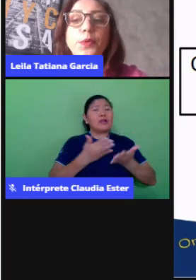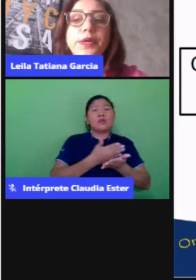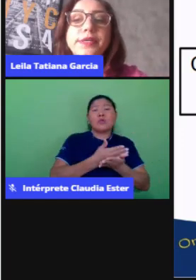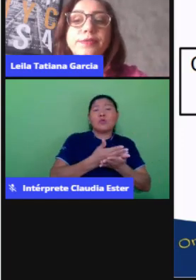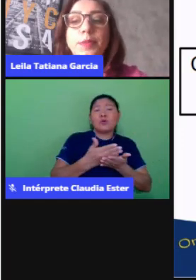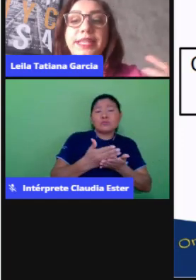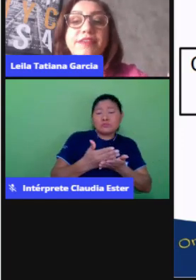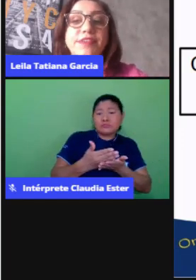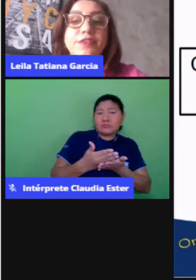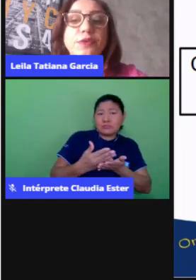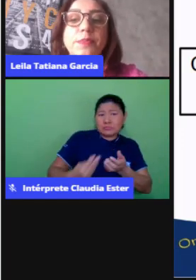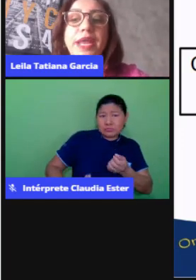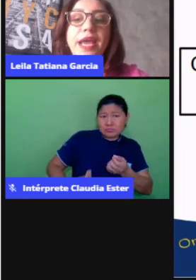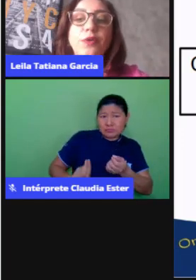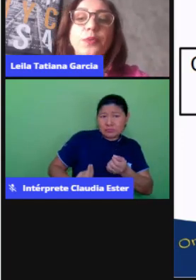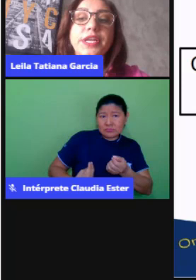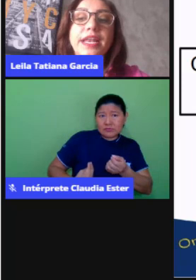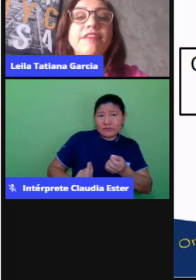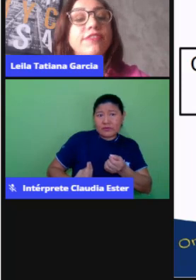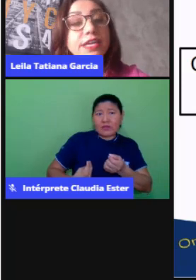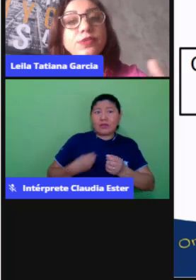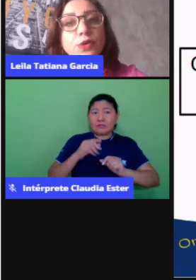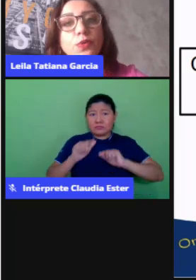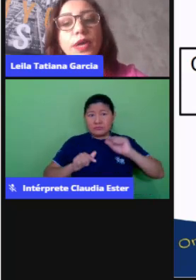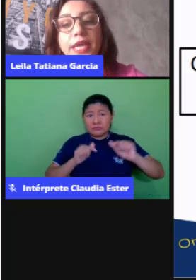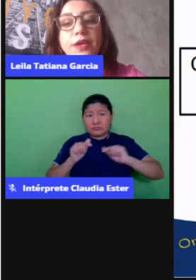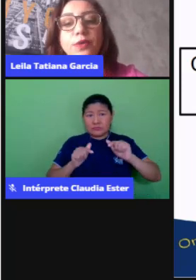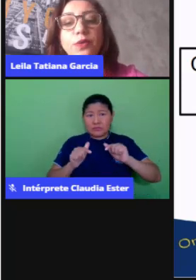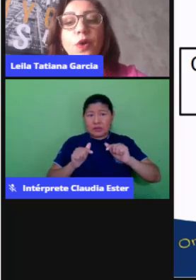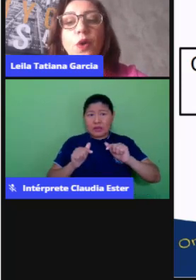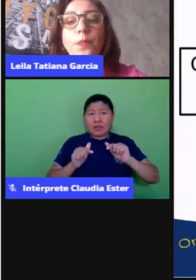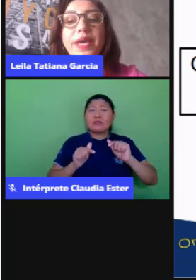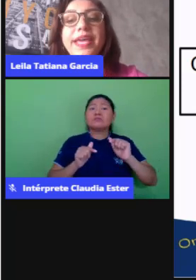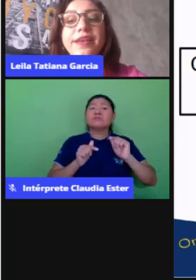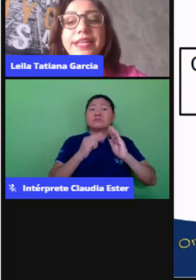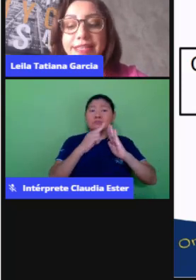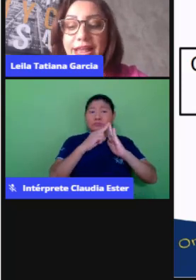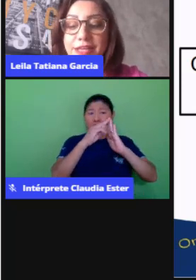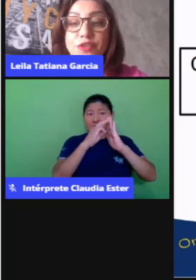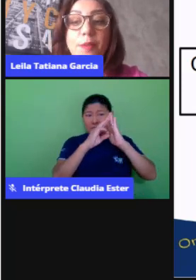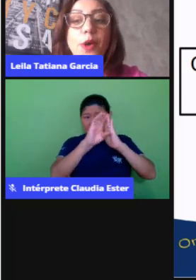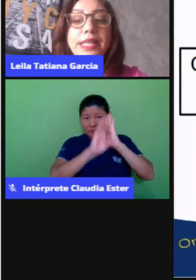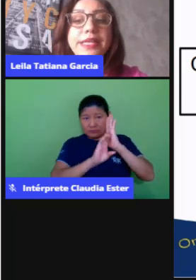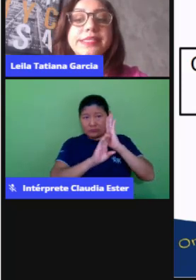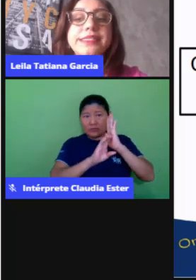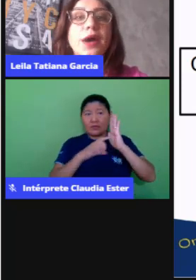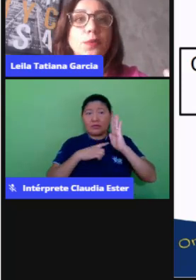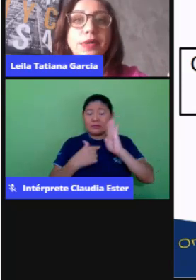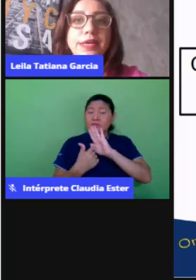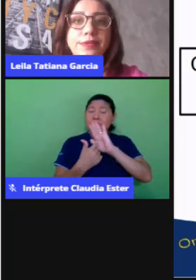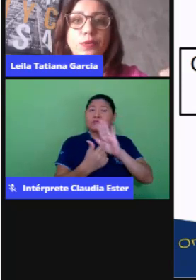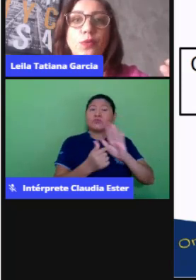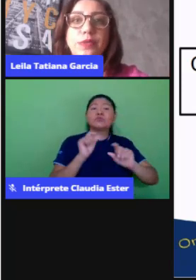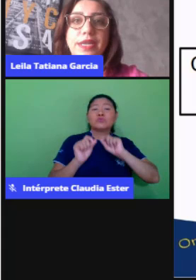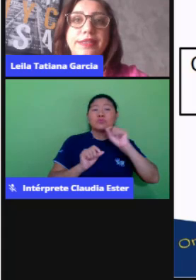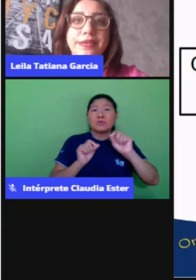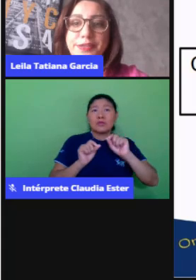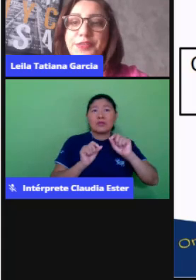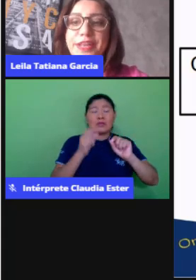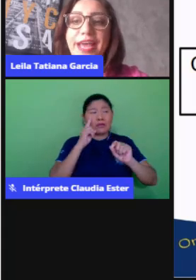vida numa entrevista de emprego, porque ele havia no seu currículo um pequeno detalhe que chamou a atenção